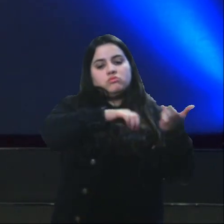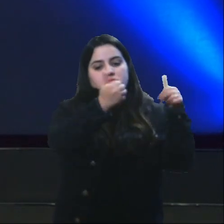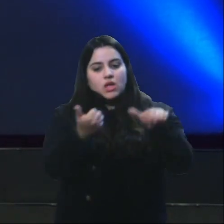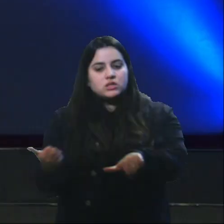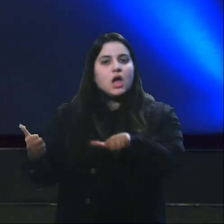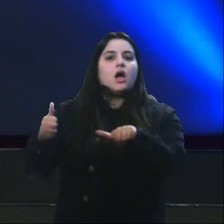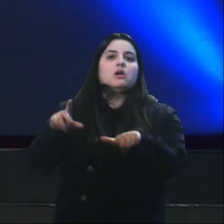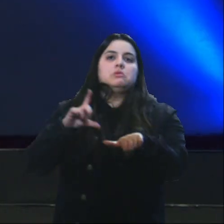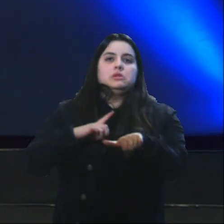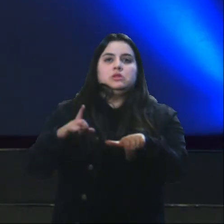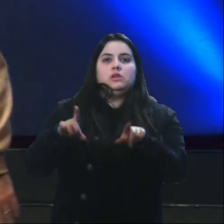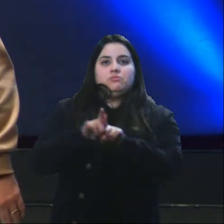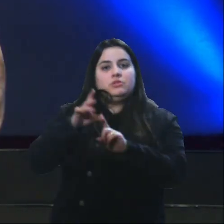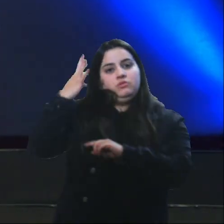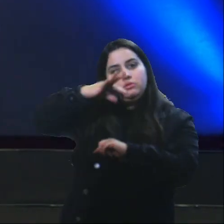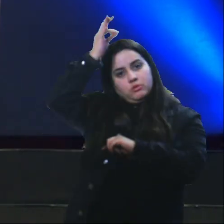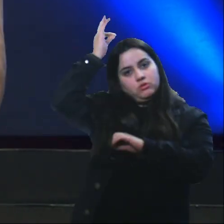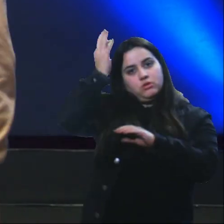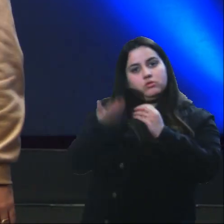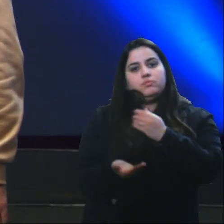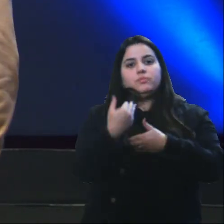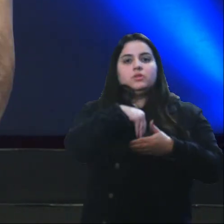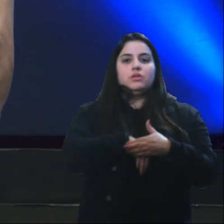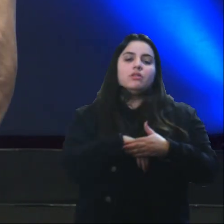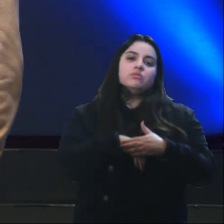não vão passar despercebidos.